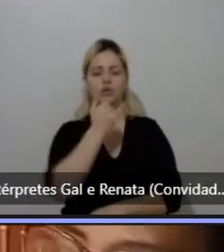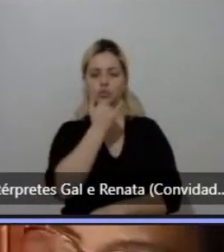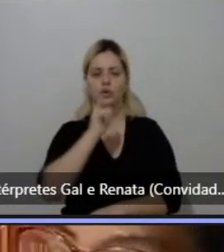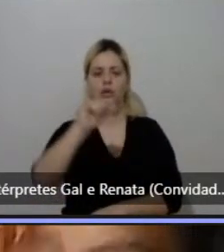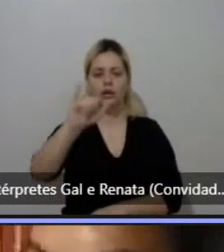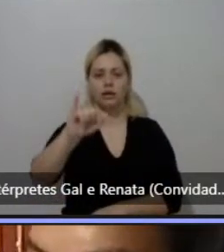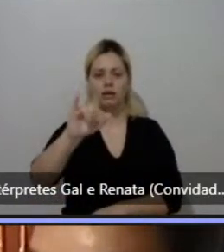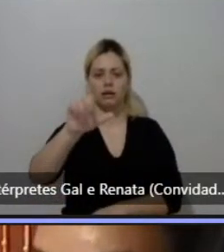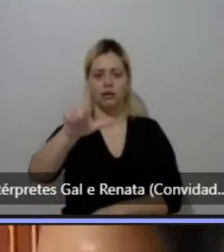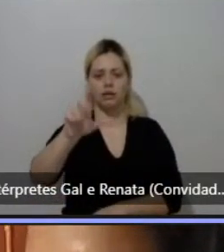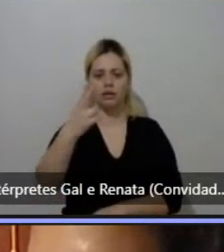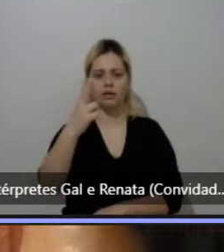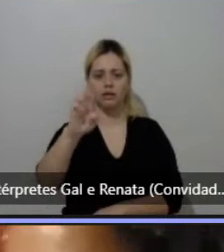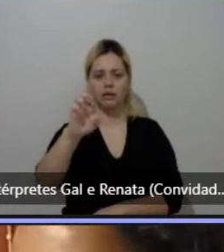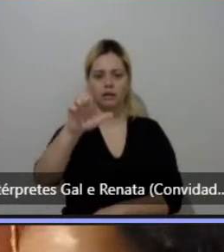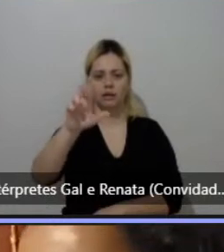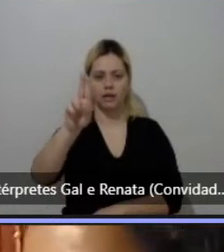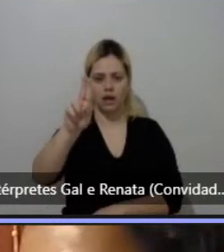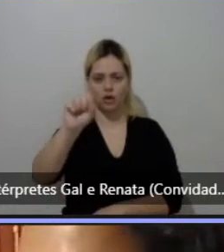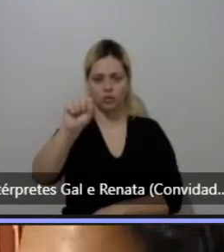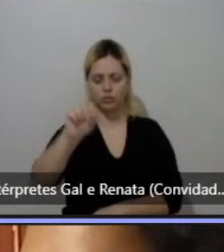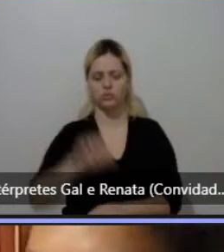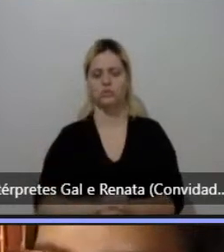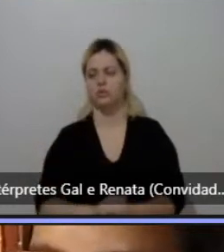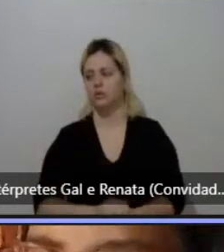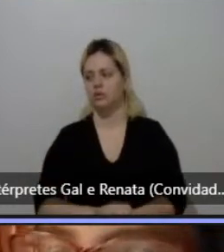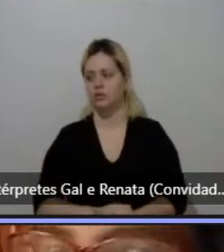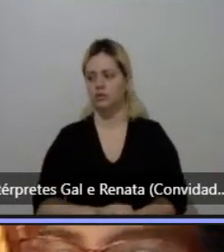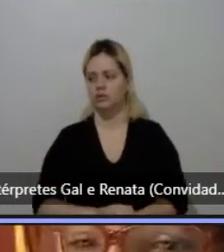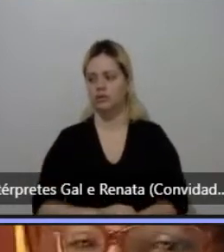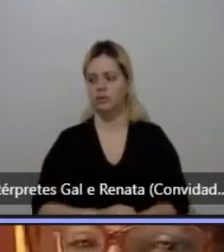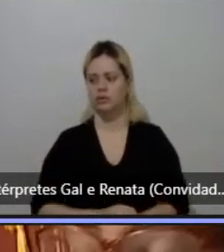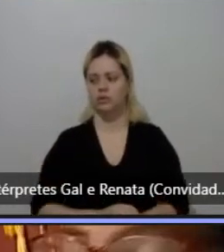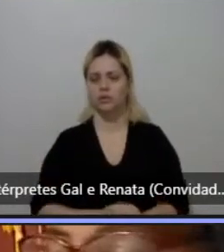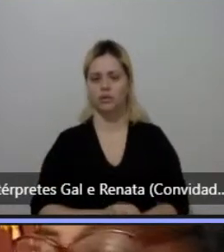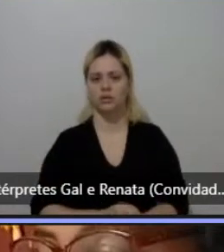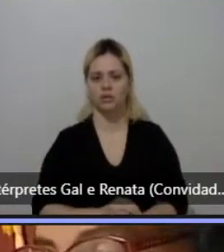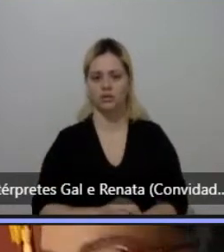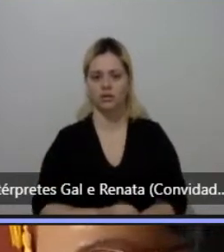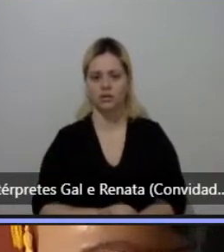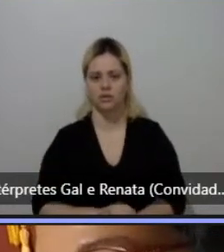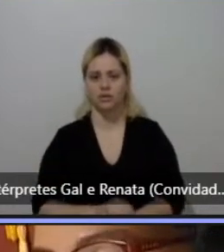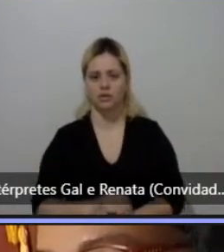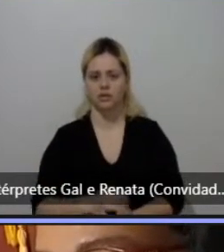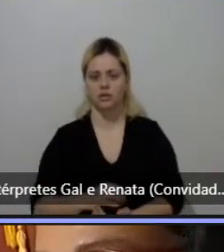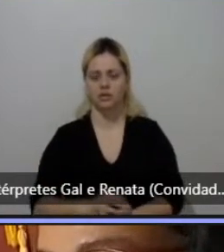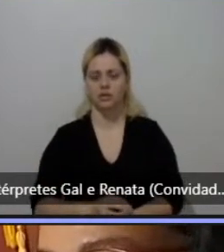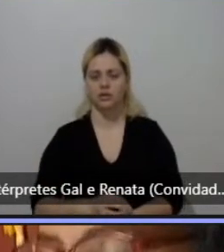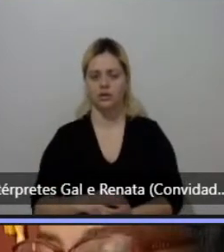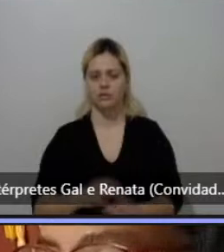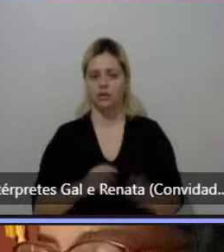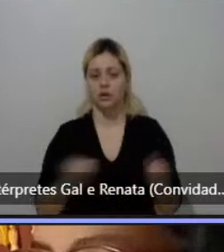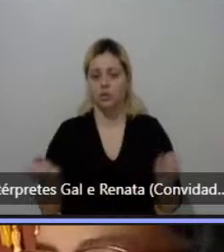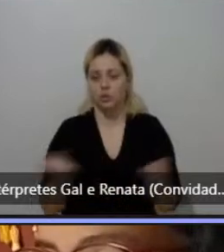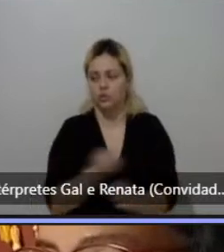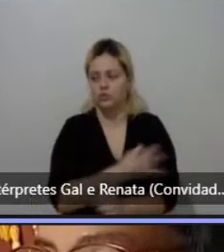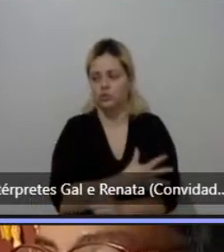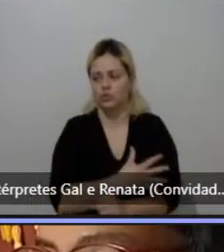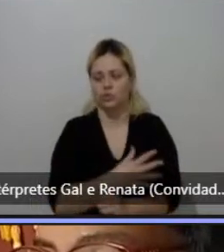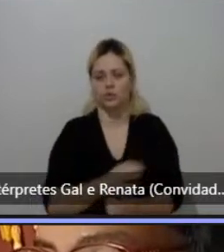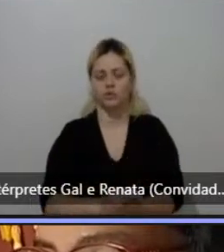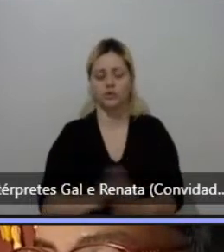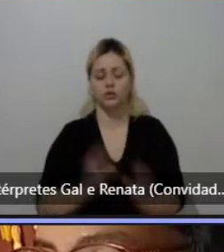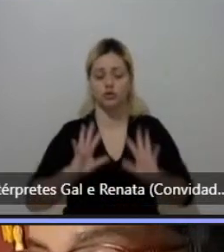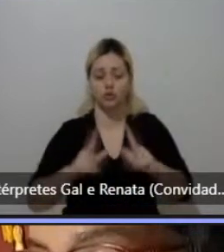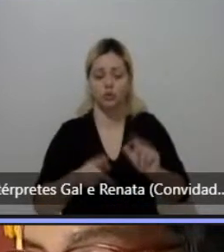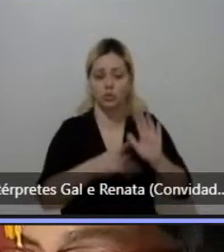também tem a concessão de direito real de uso. Também não estamos, né, no contexto de criação de novas unidades de conservação ou projetos